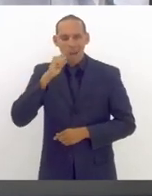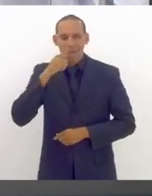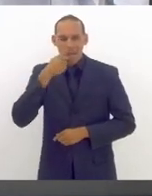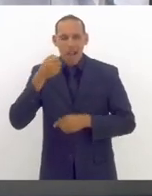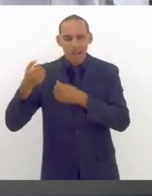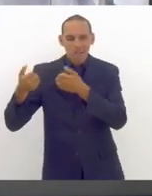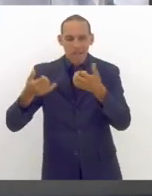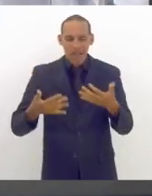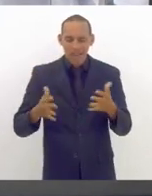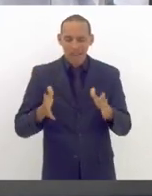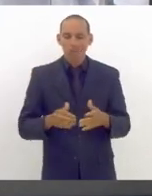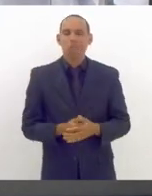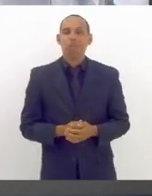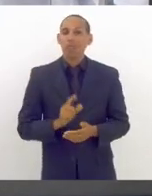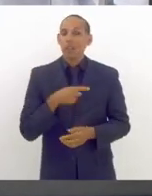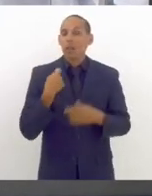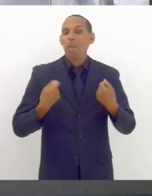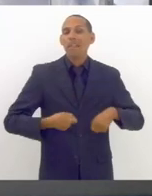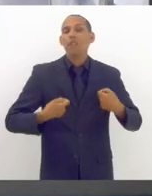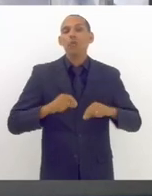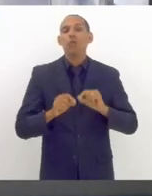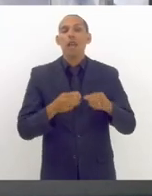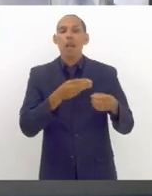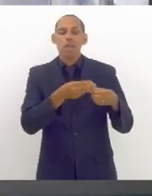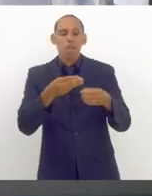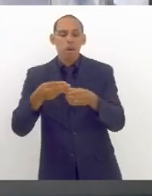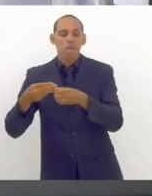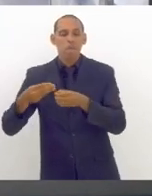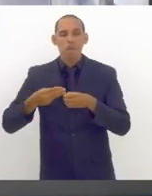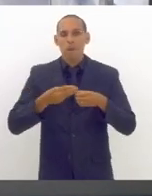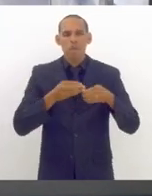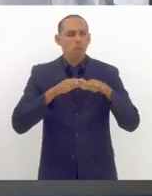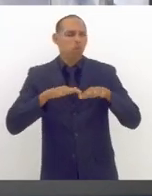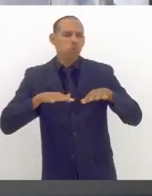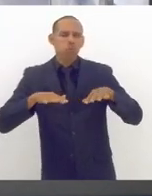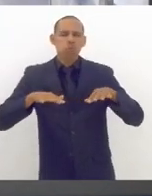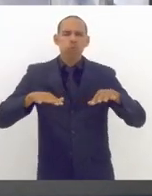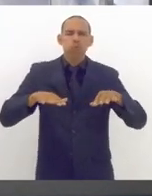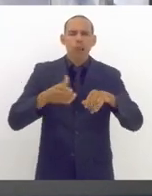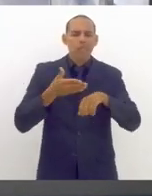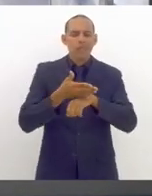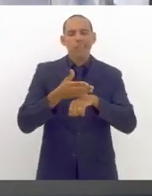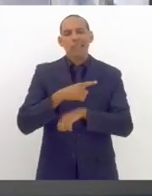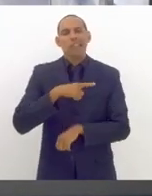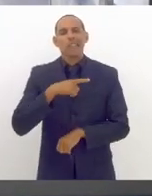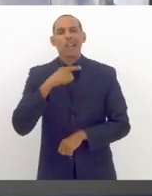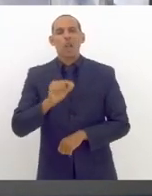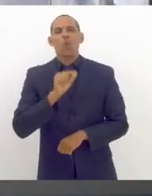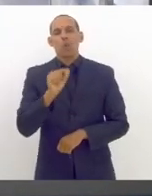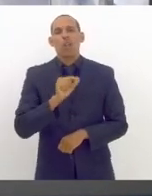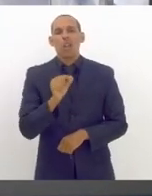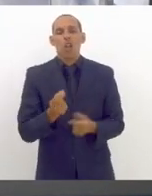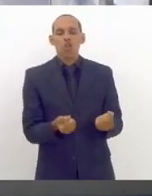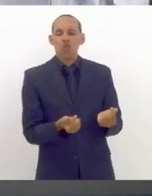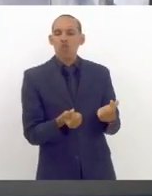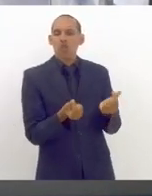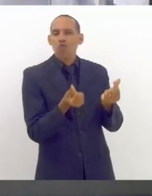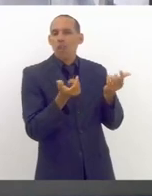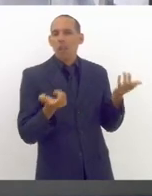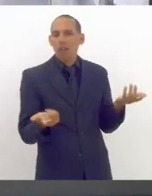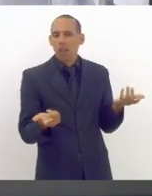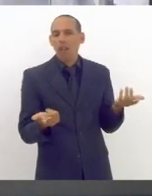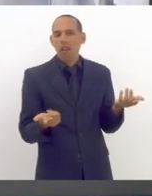Paes consegui que os municípios tenham acesso aos recursos